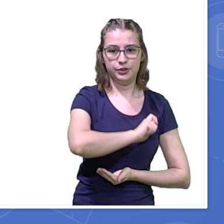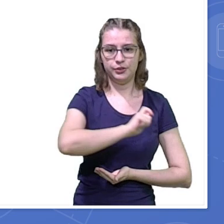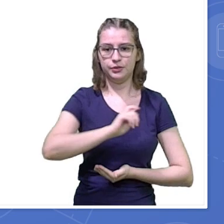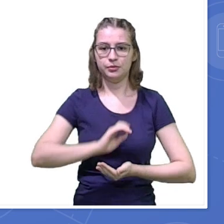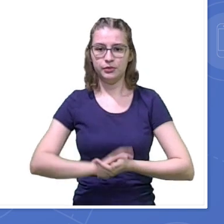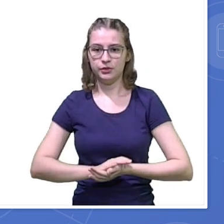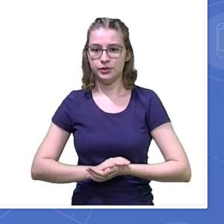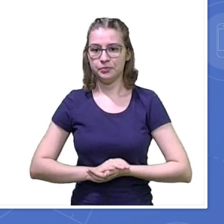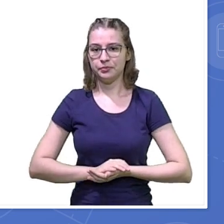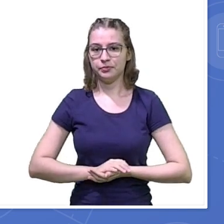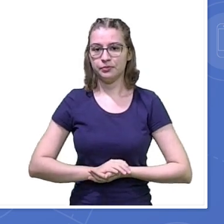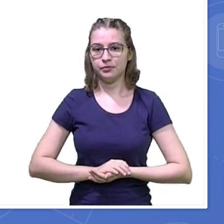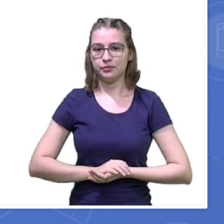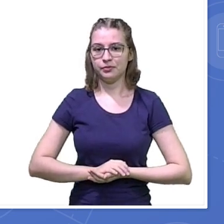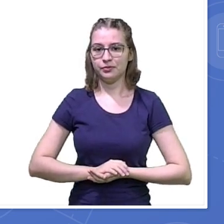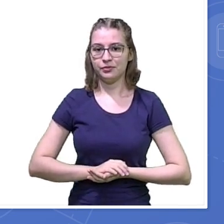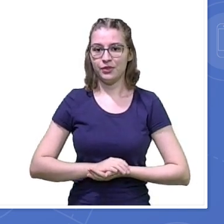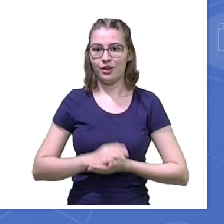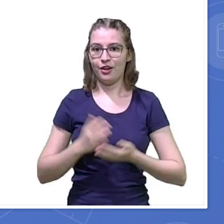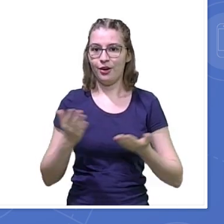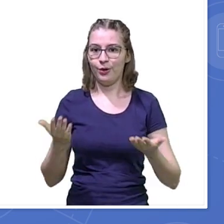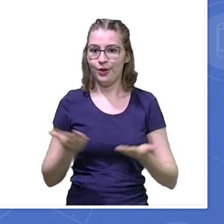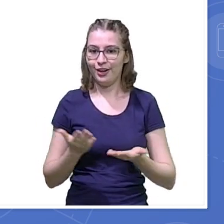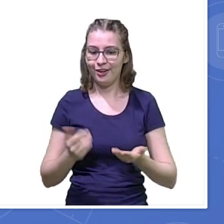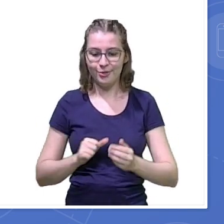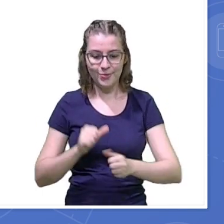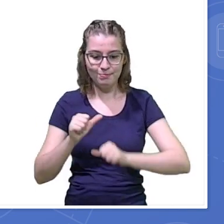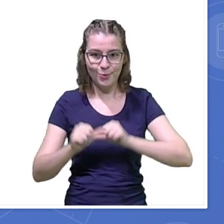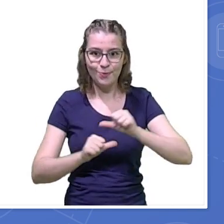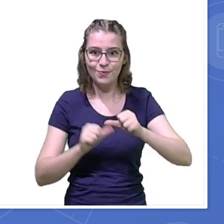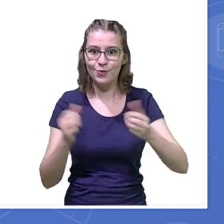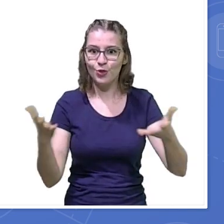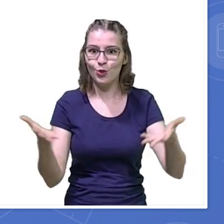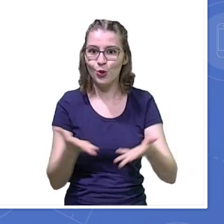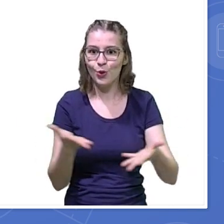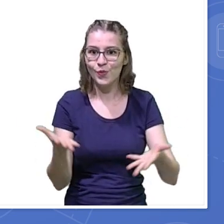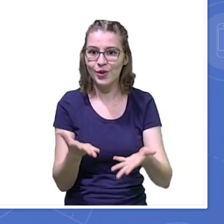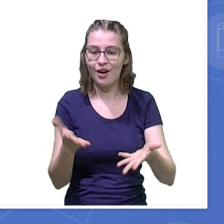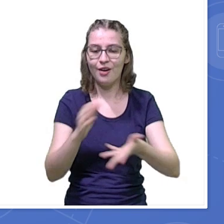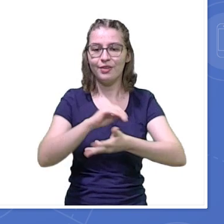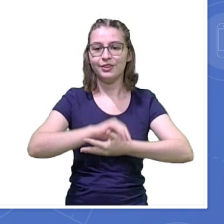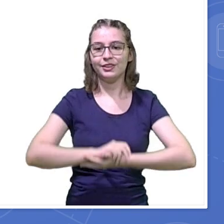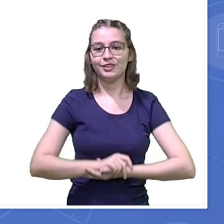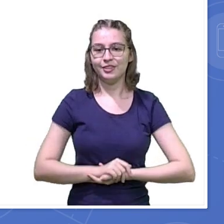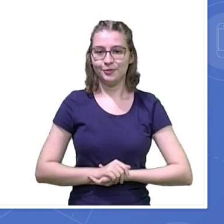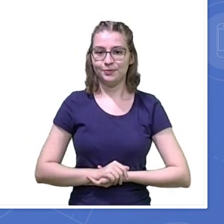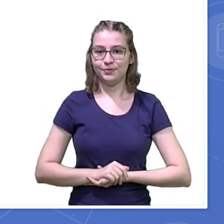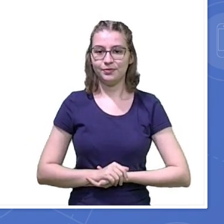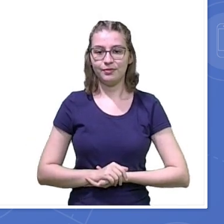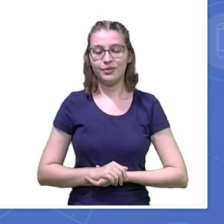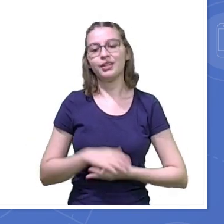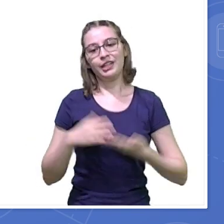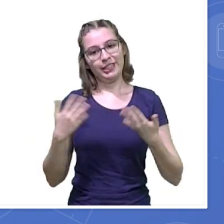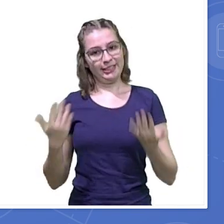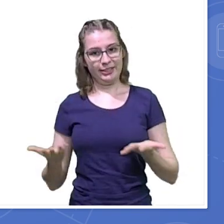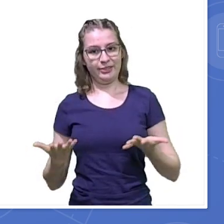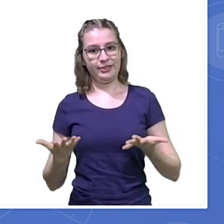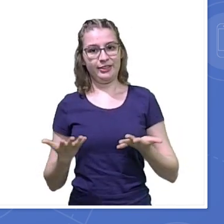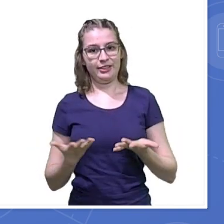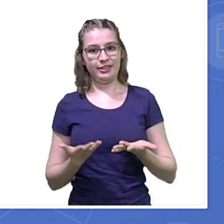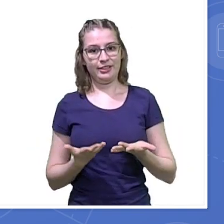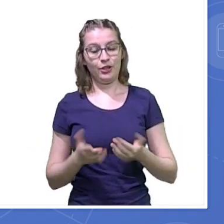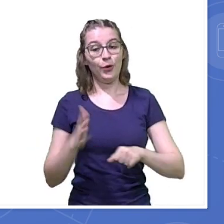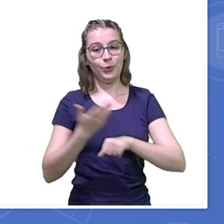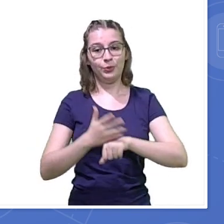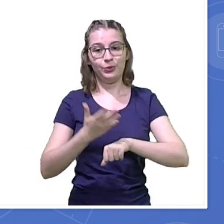Brasil. Olha onde é que a gente chegou, né, de onde a gente veio e onde a gente chegou. Pessoal, esse foi o nosso